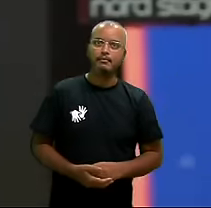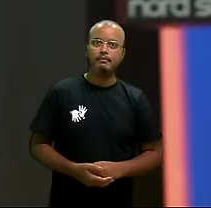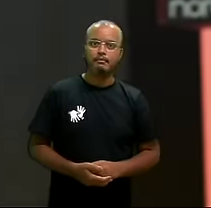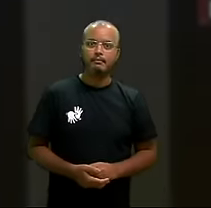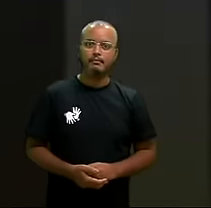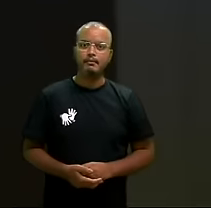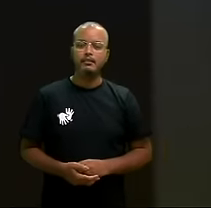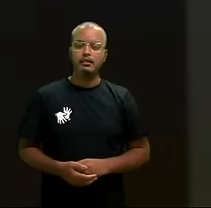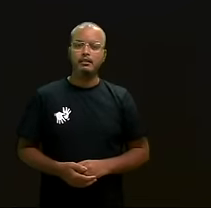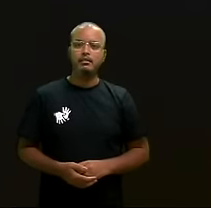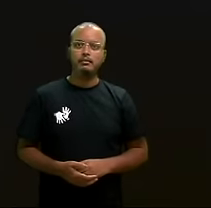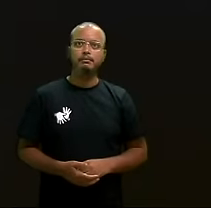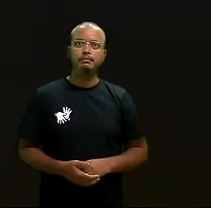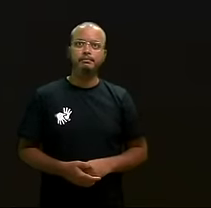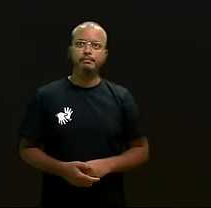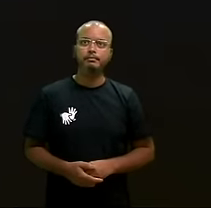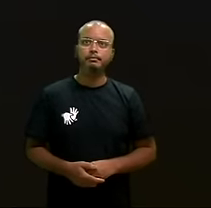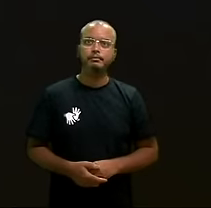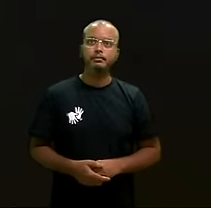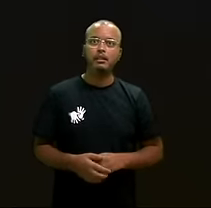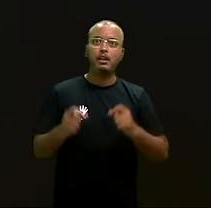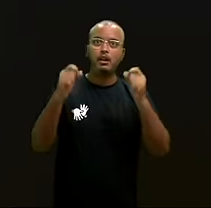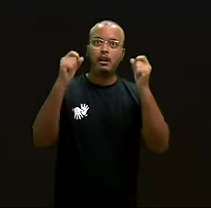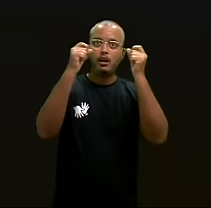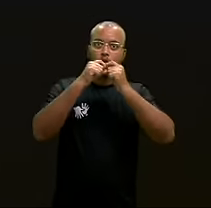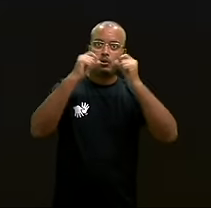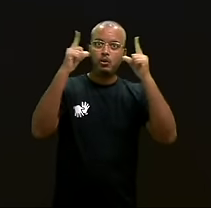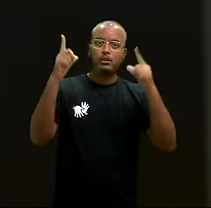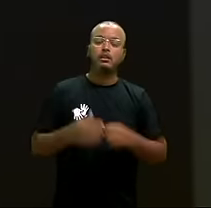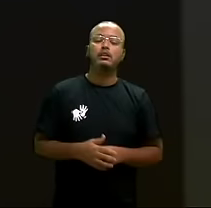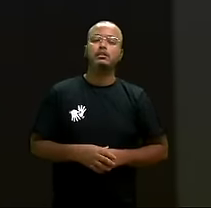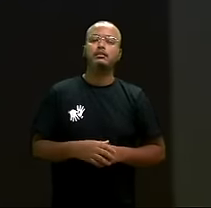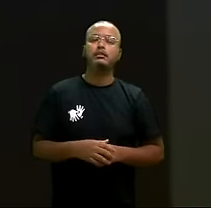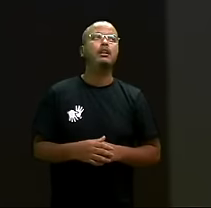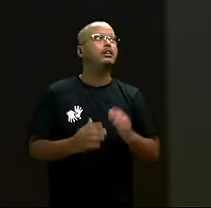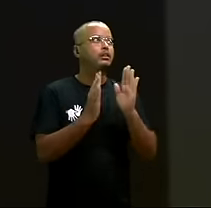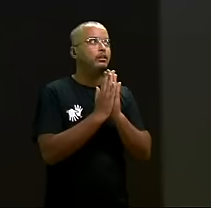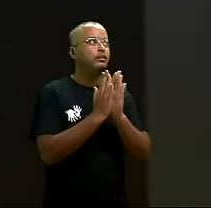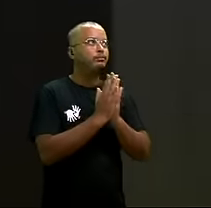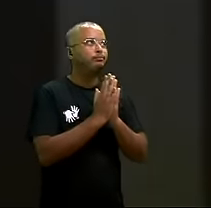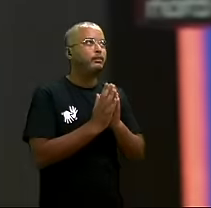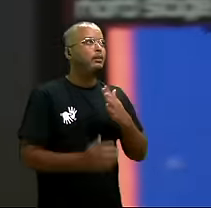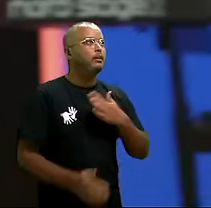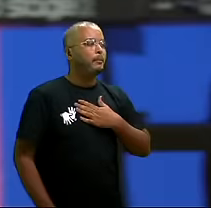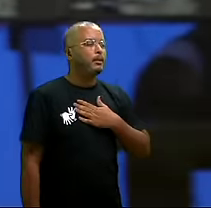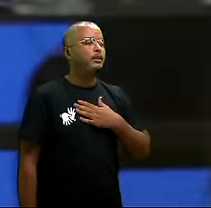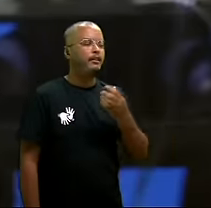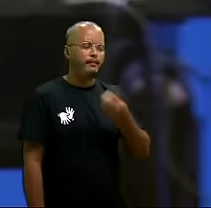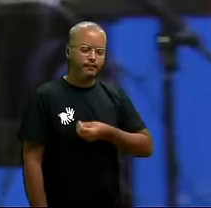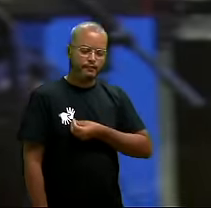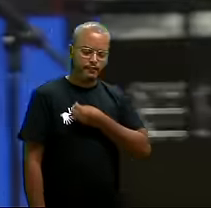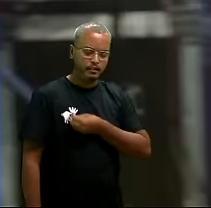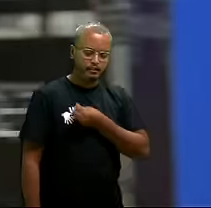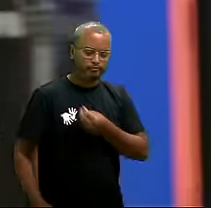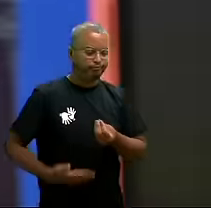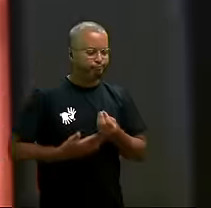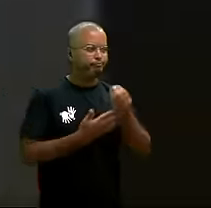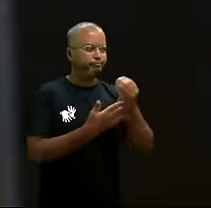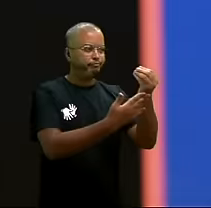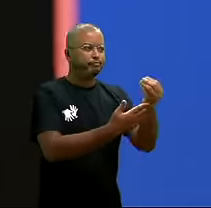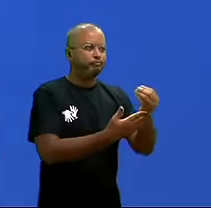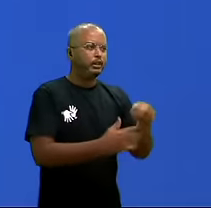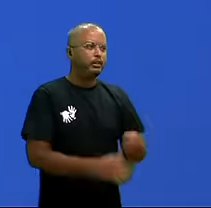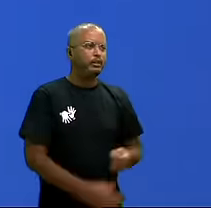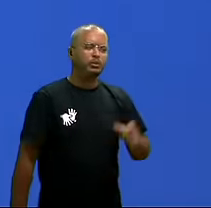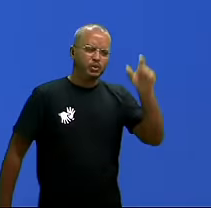gritar, tá? Tem que acordar de manhã dizendo: Deus, eu consagro esse dia na tua presença. Eu não vou deixar o diabo roubar meu